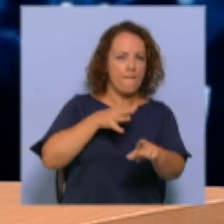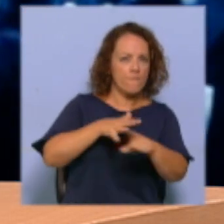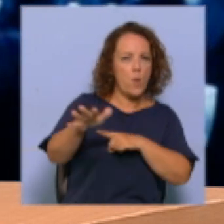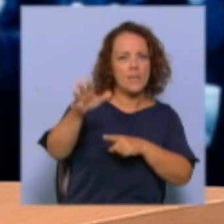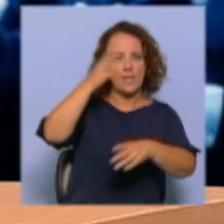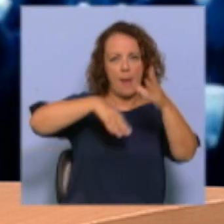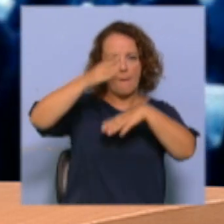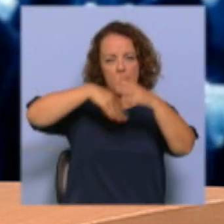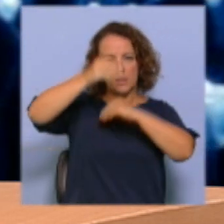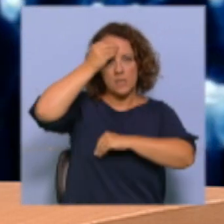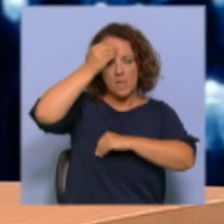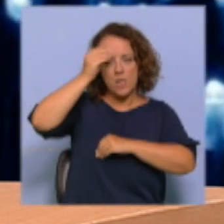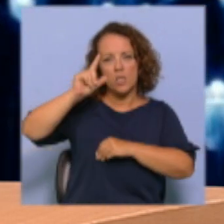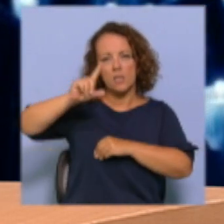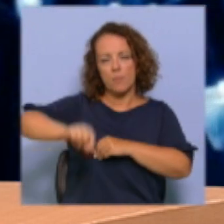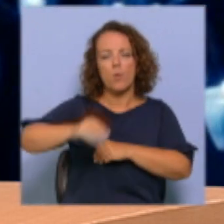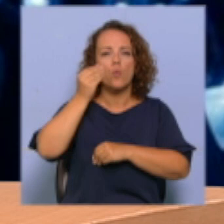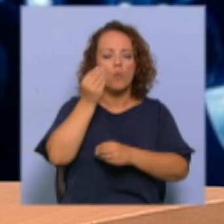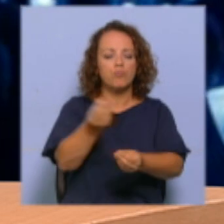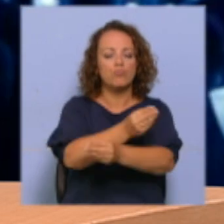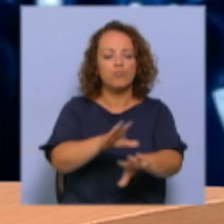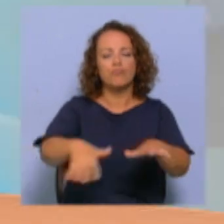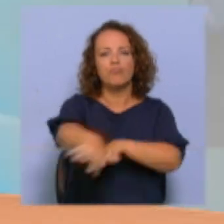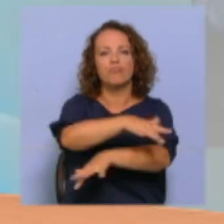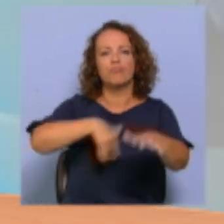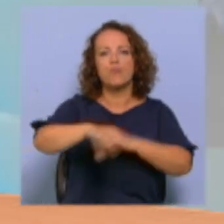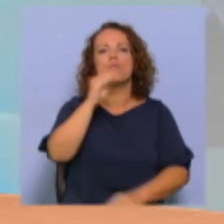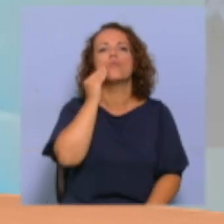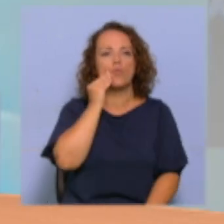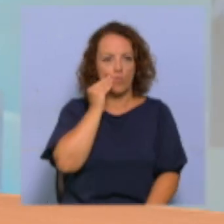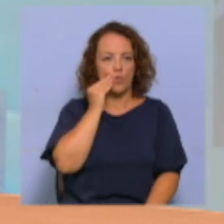própria sociabilização dos mais novos? A questão da saúde